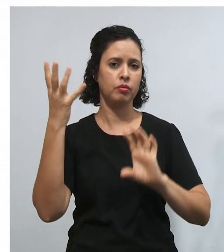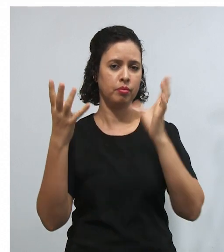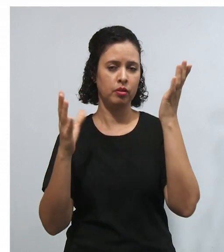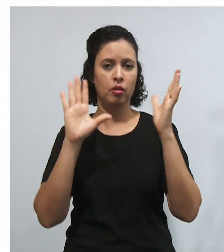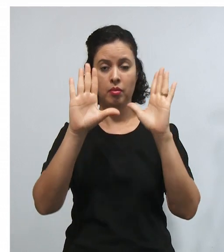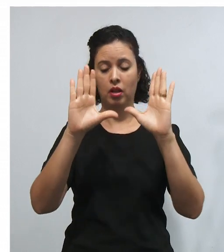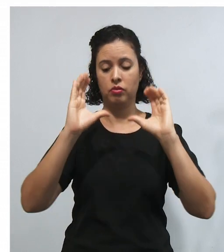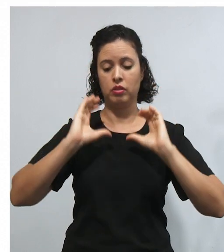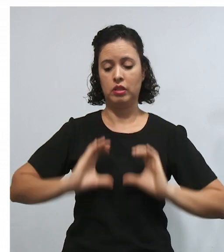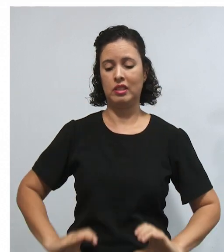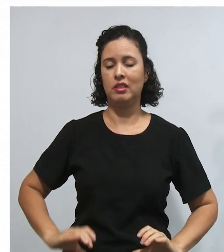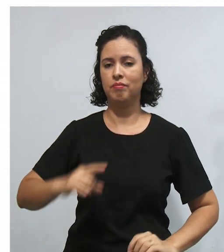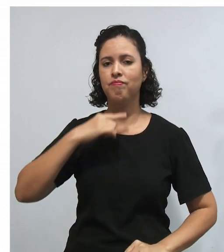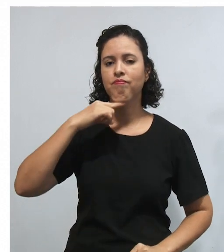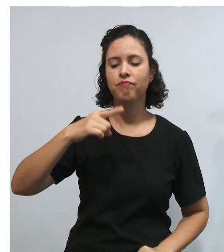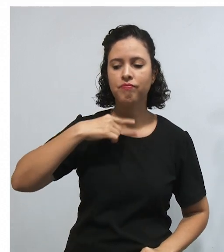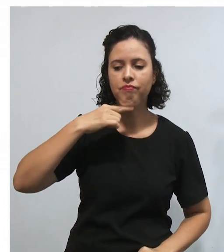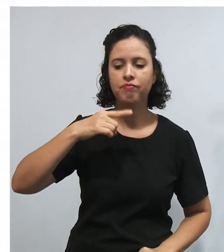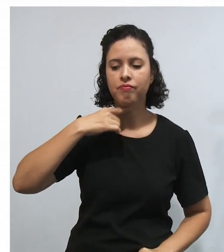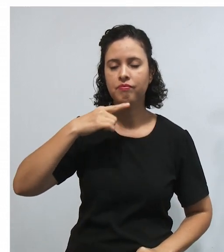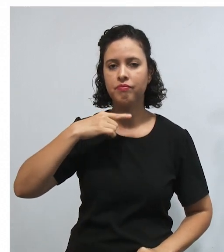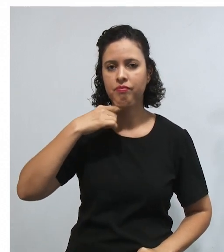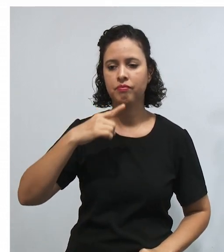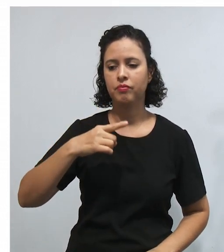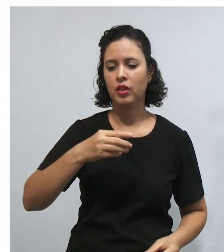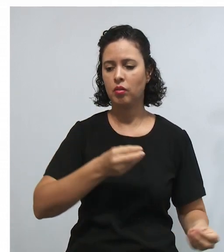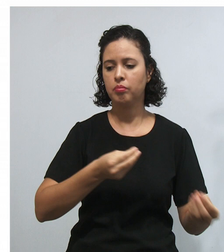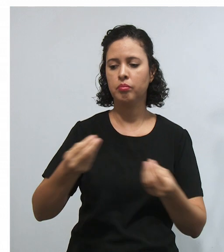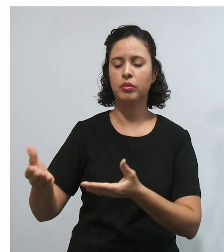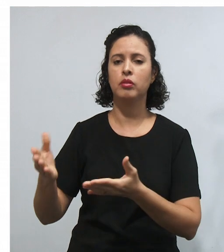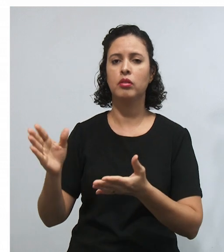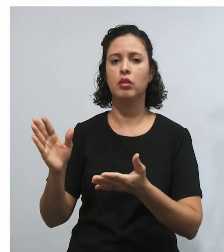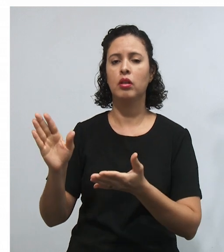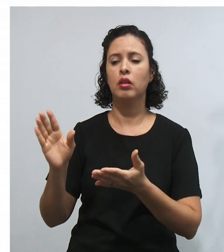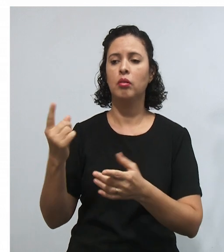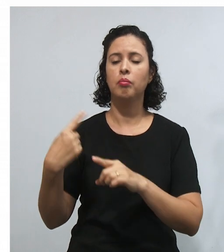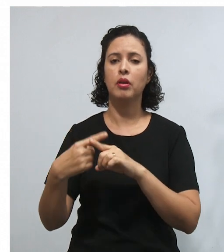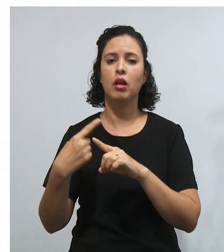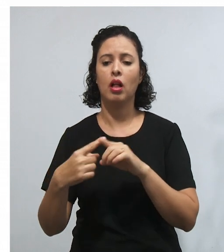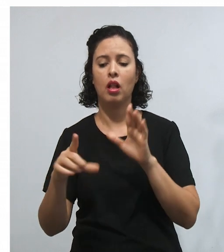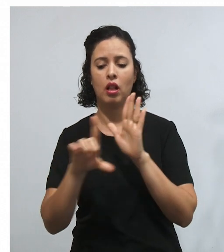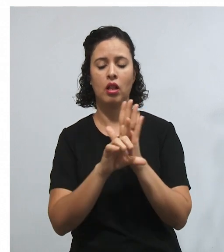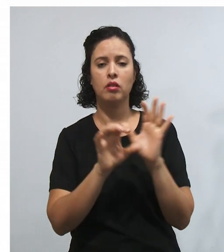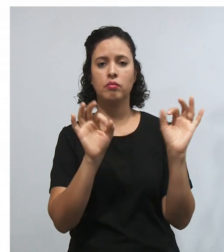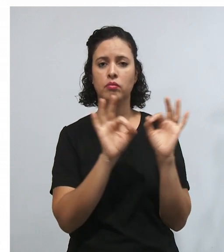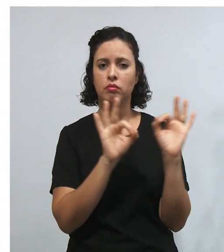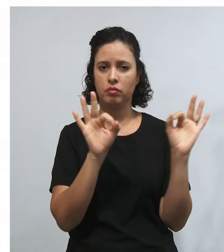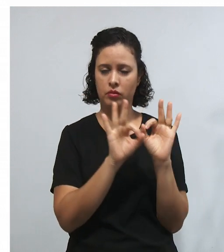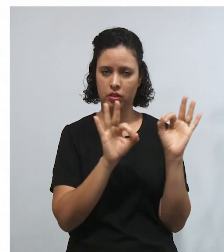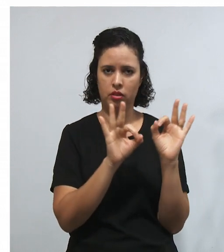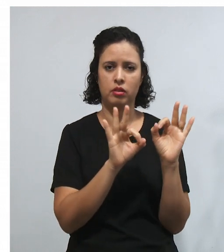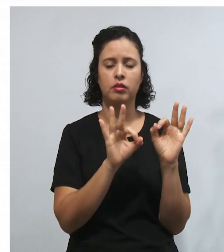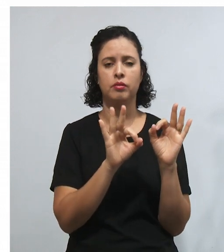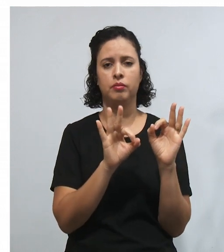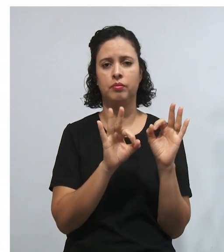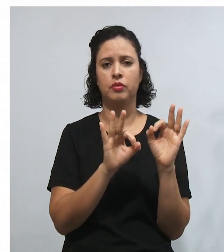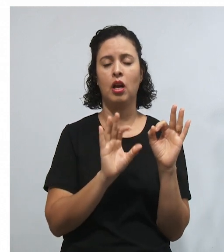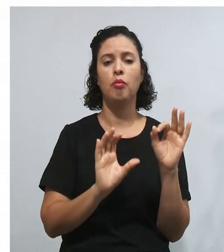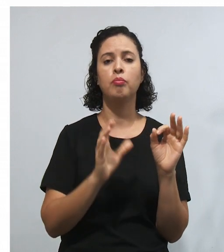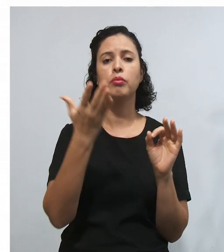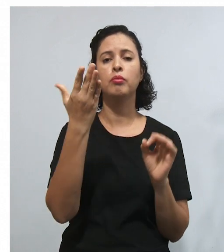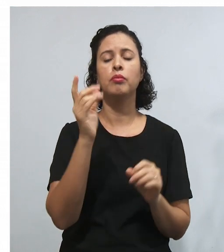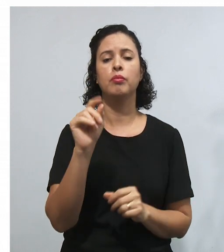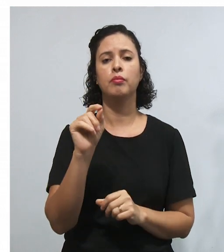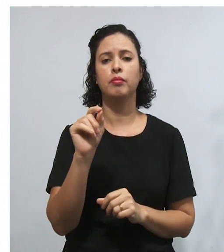o cidadão ali não consegue ser atendido porque não tem uma lei para suprir aquela demanda. Aí o que